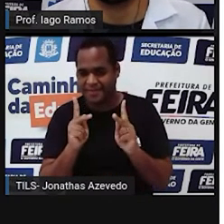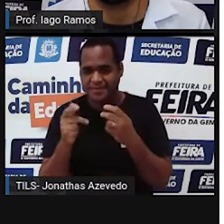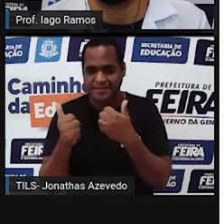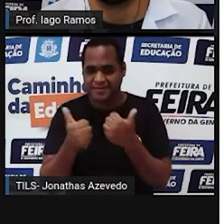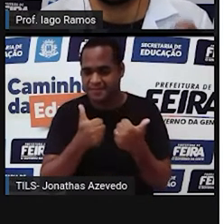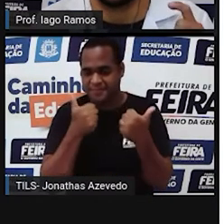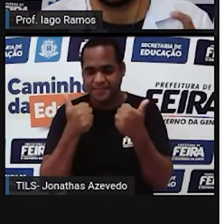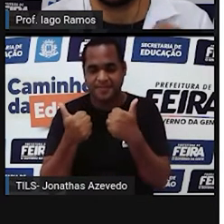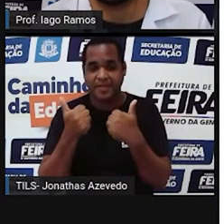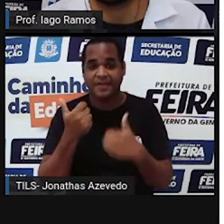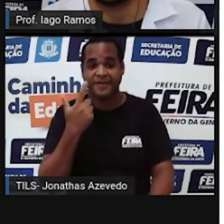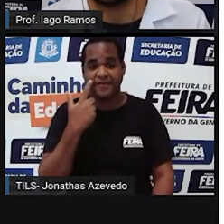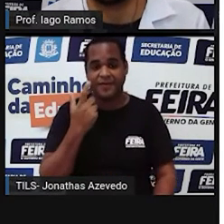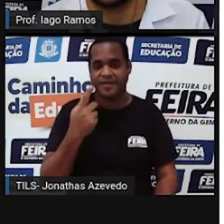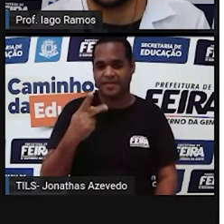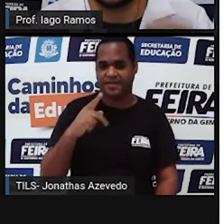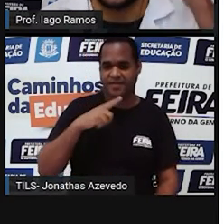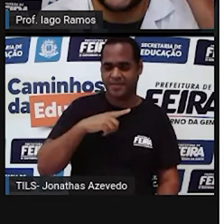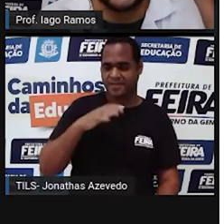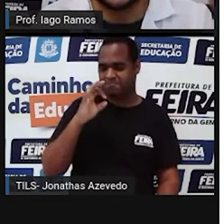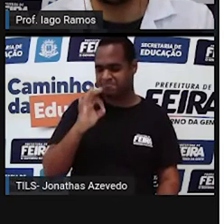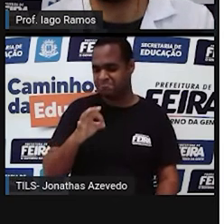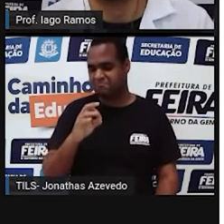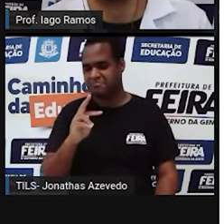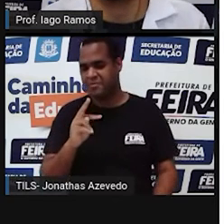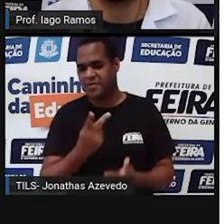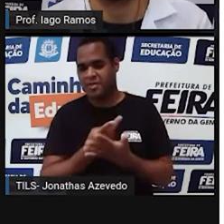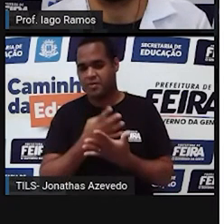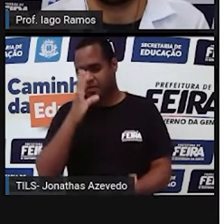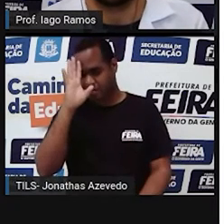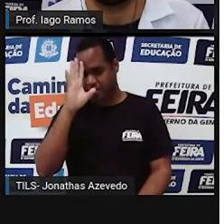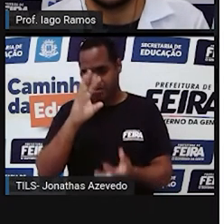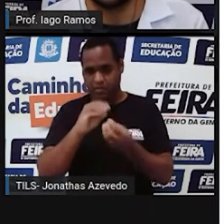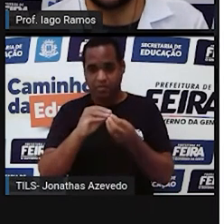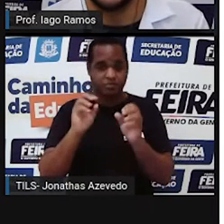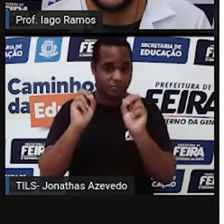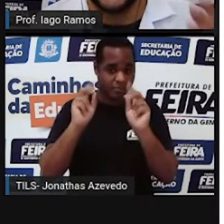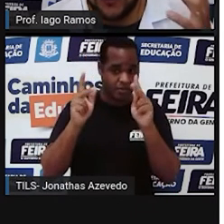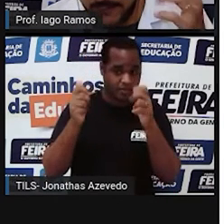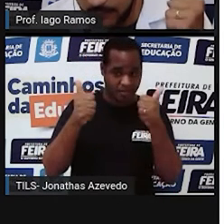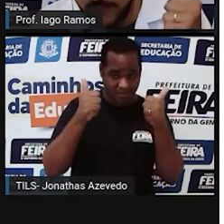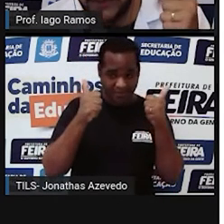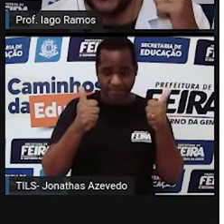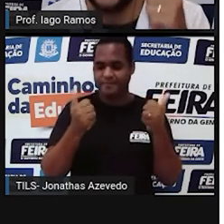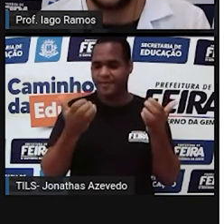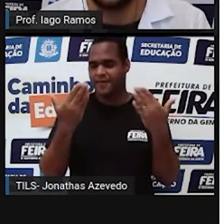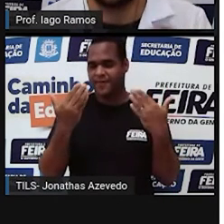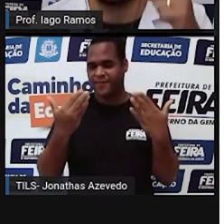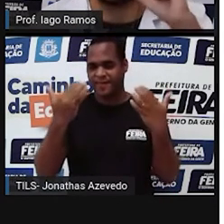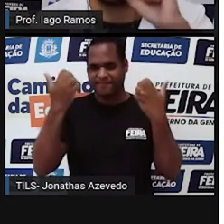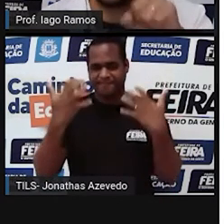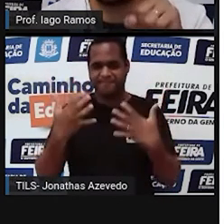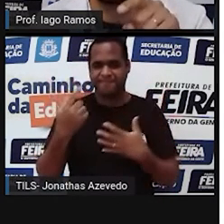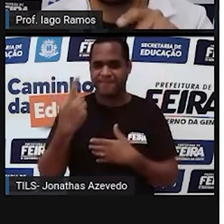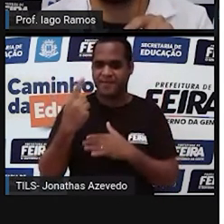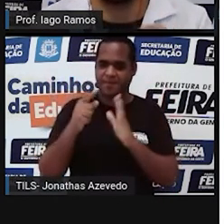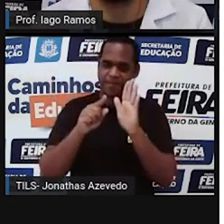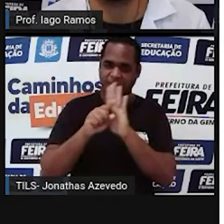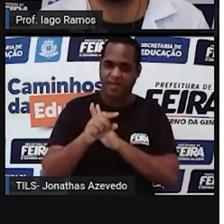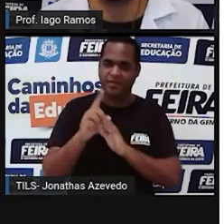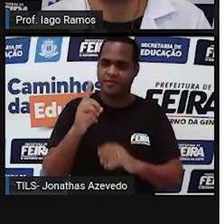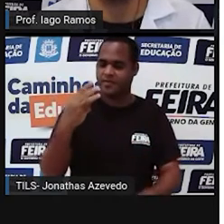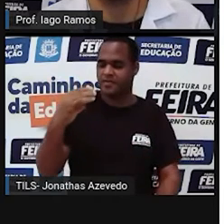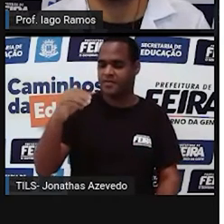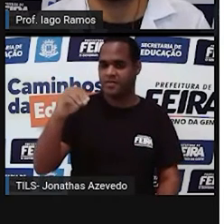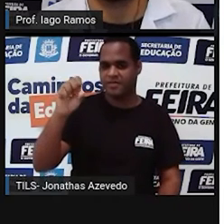gente ver se está tudo certinho, se a gente entendeu direitinho. Valeu? Então, vem comigo, primeira pergunta, já contando